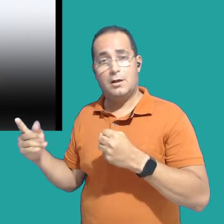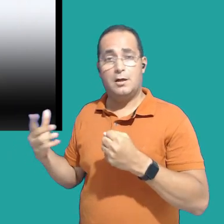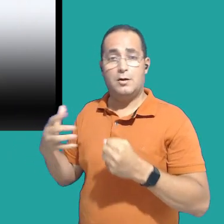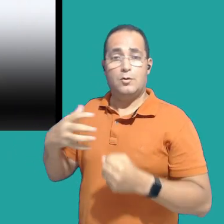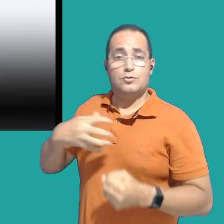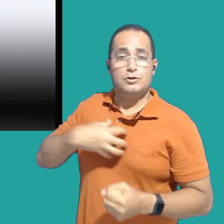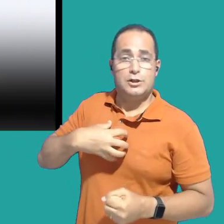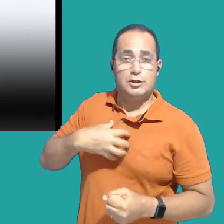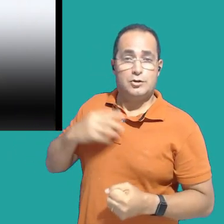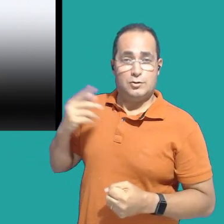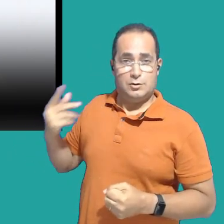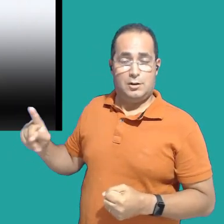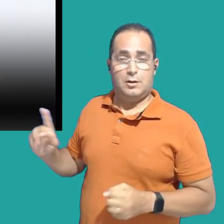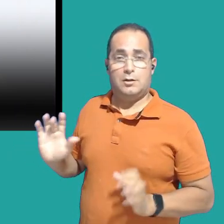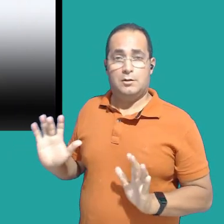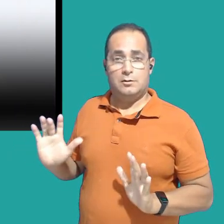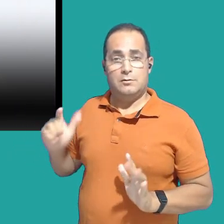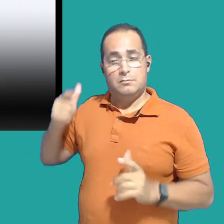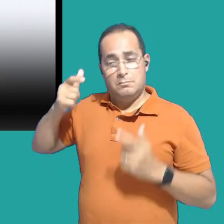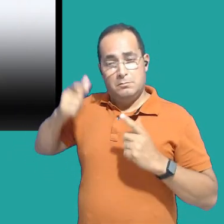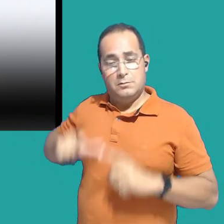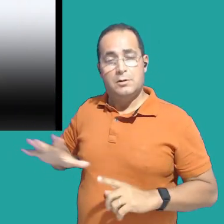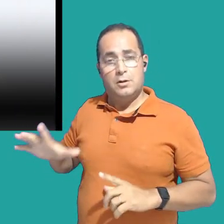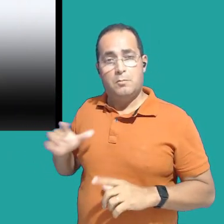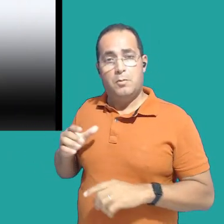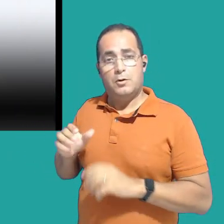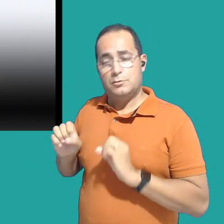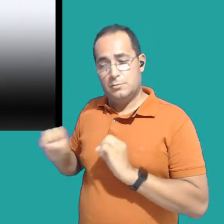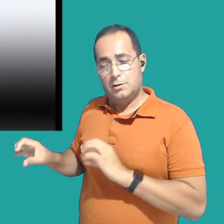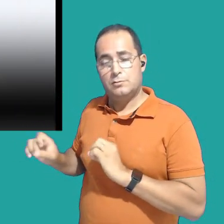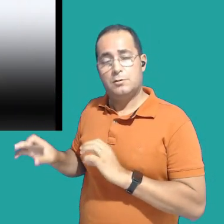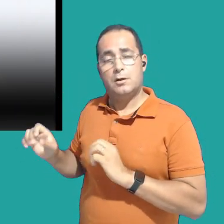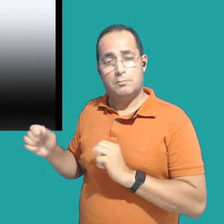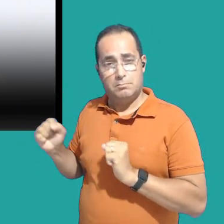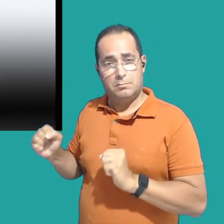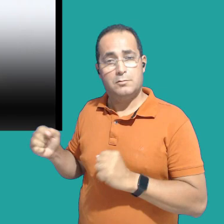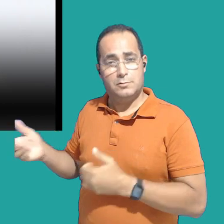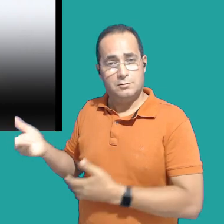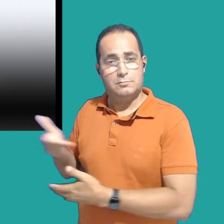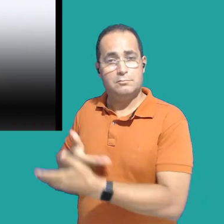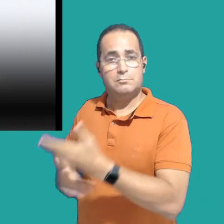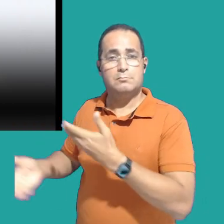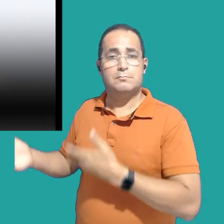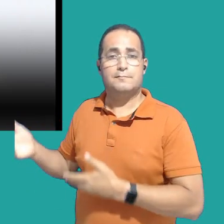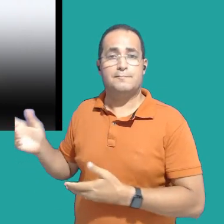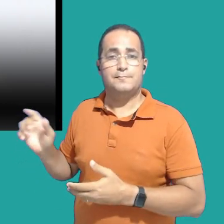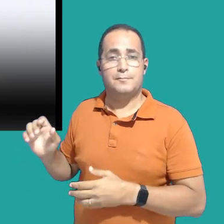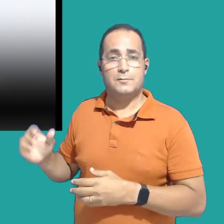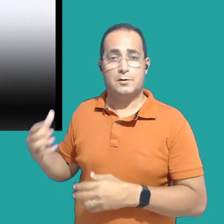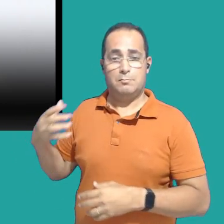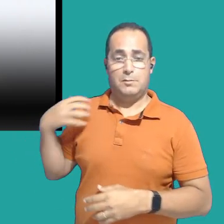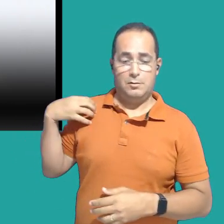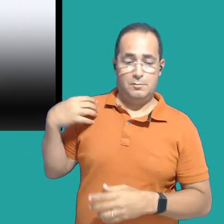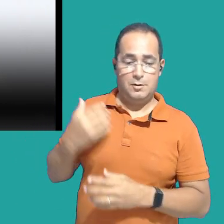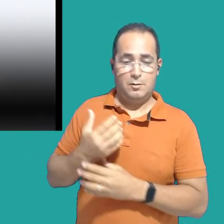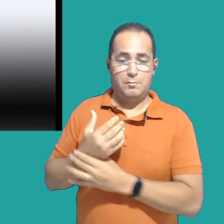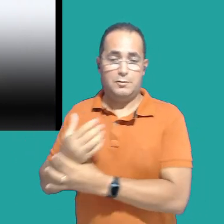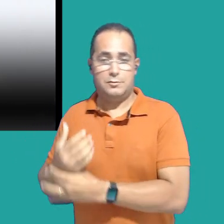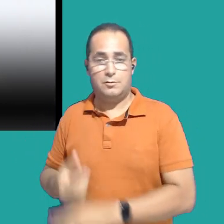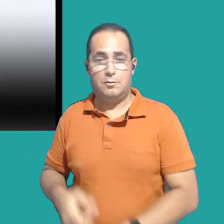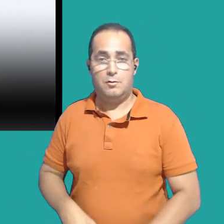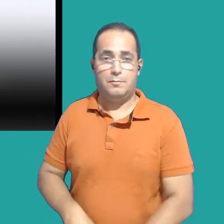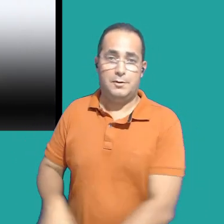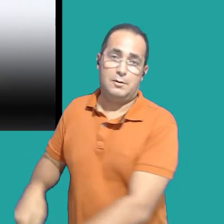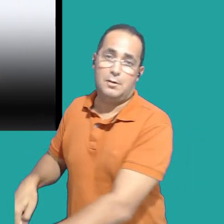dela, com a personalidade dela. Então, eu posso educar, eu posso ajudar o outro nesse sentido. De pegou em mim ou puxou